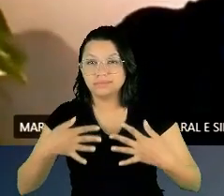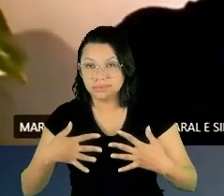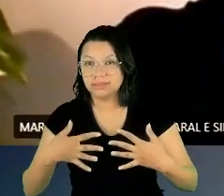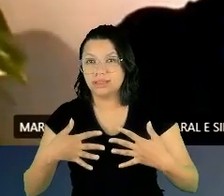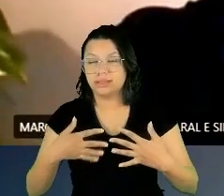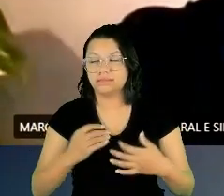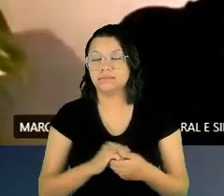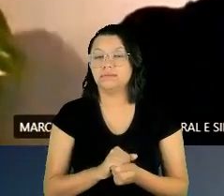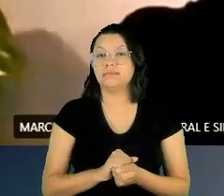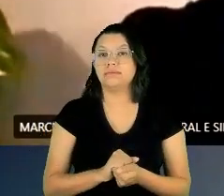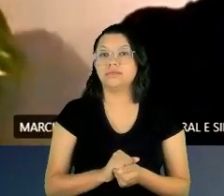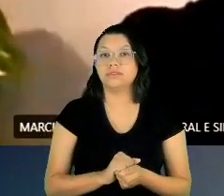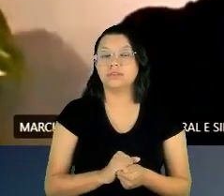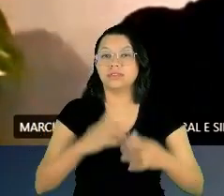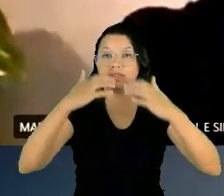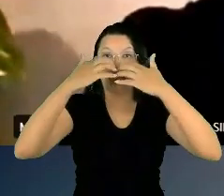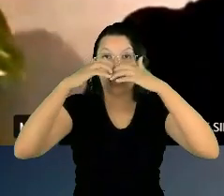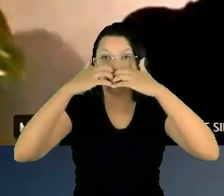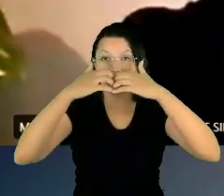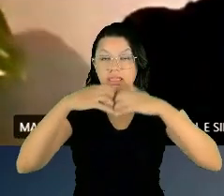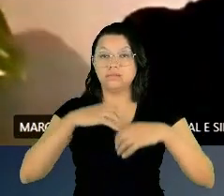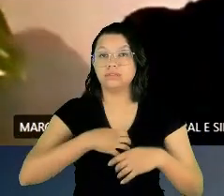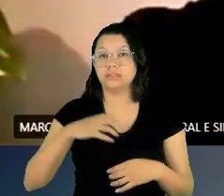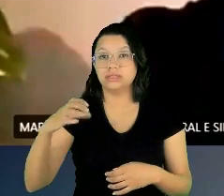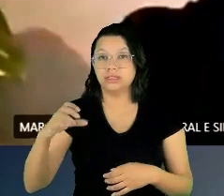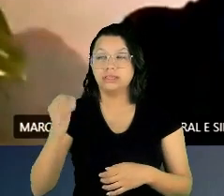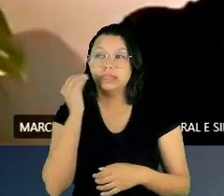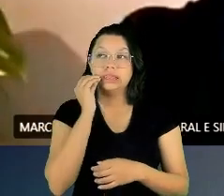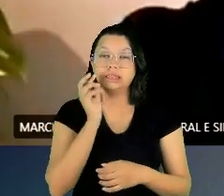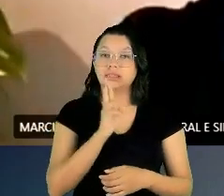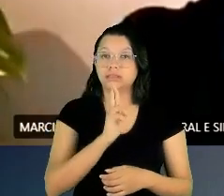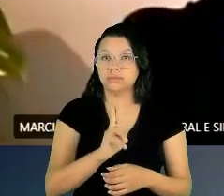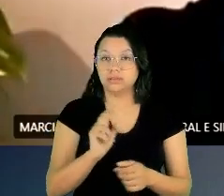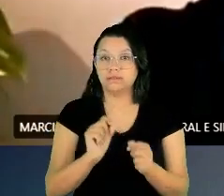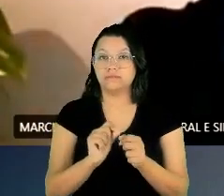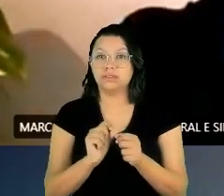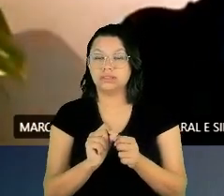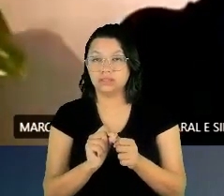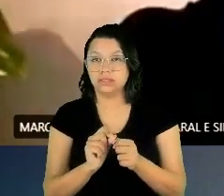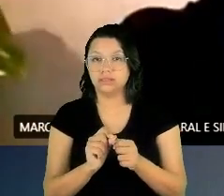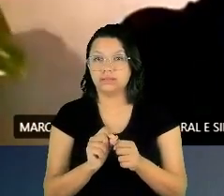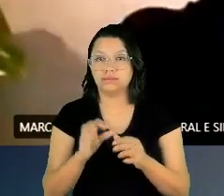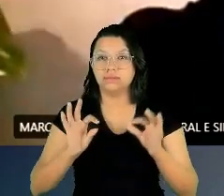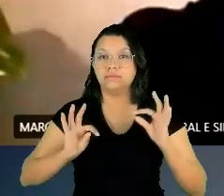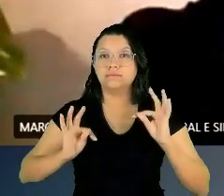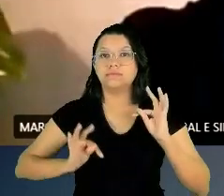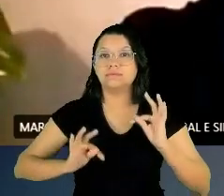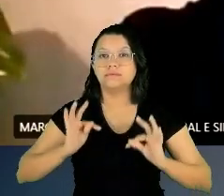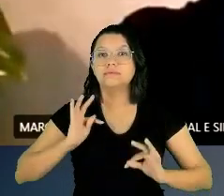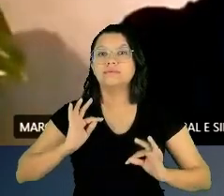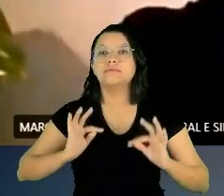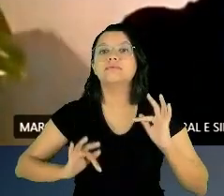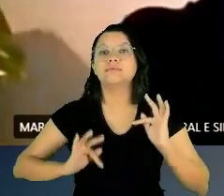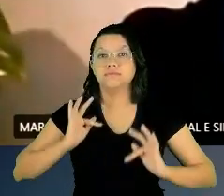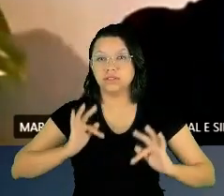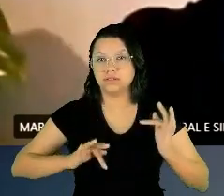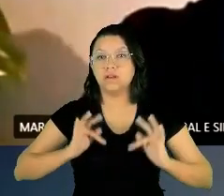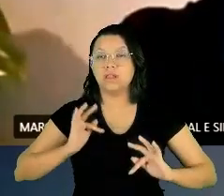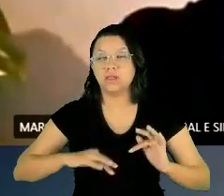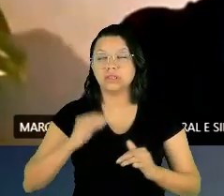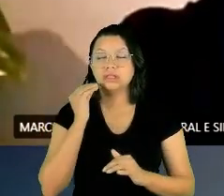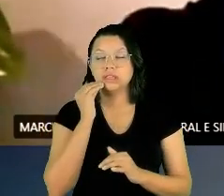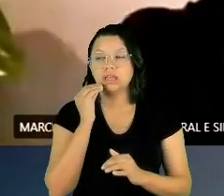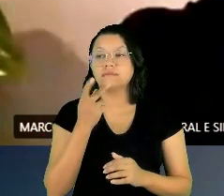dificuldades de se explicar esses fenômenos, e a neurociência vai tentar responder de alguma forma fazendo medidas fisiológicas. Então, eu